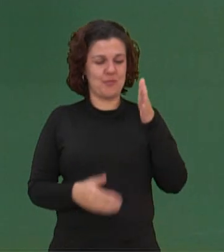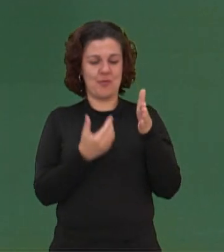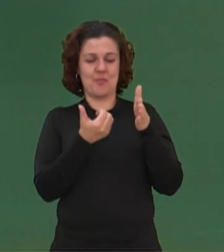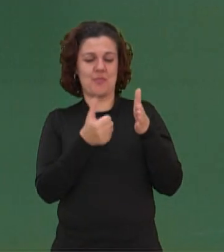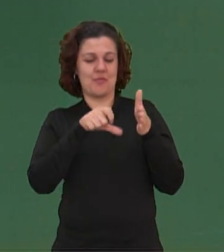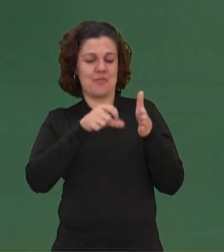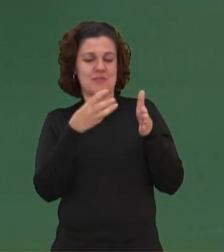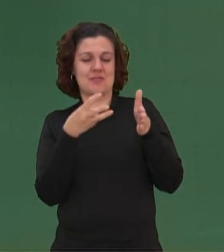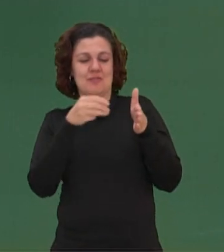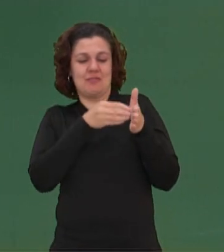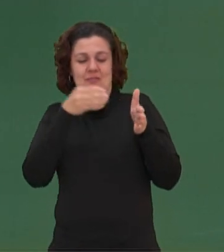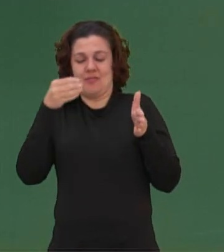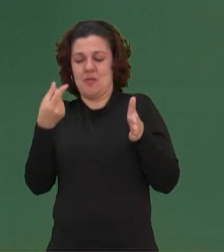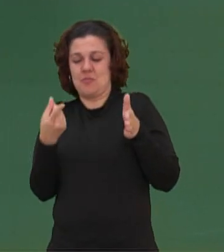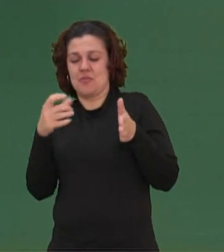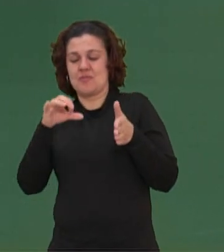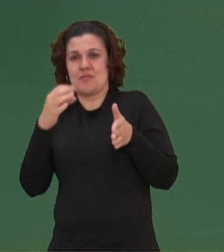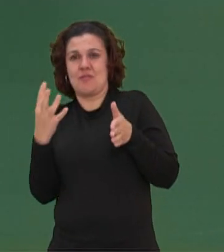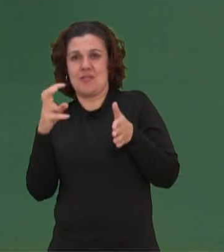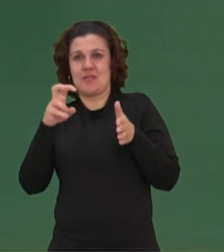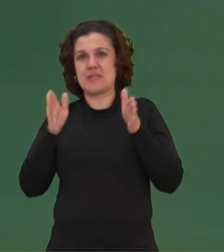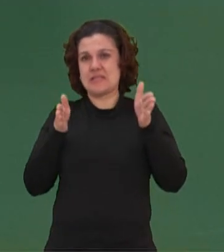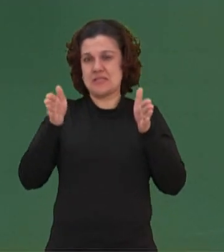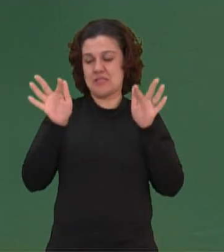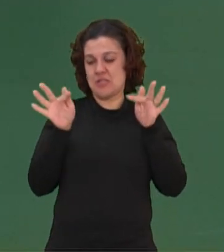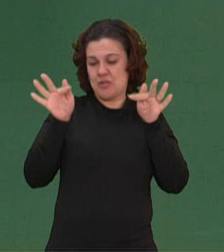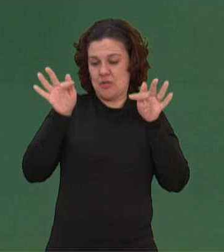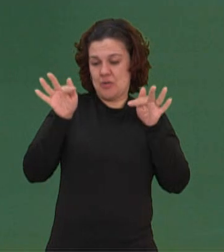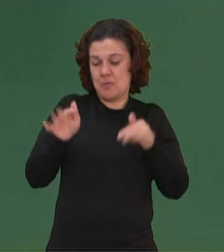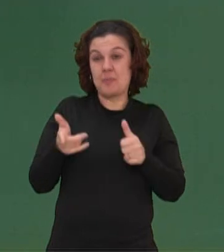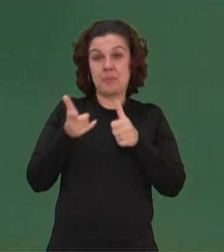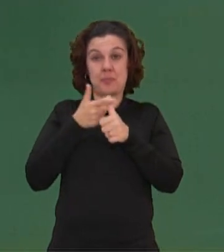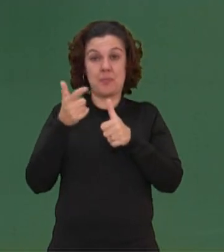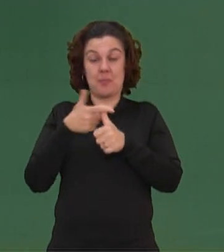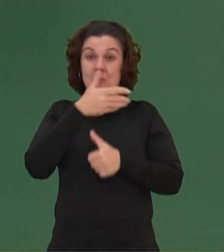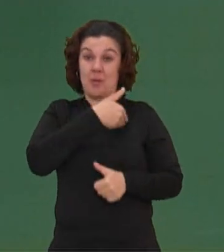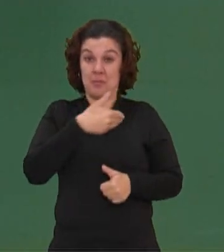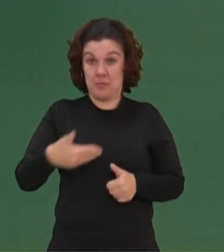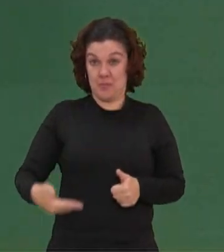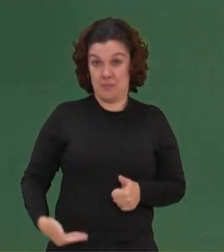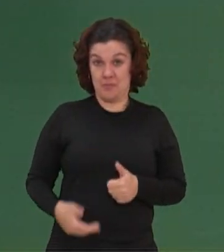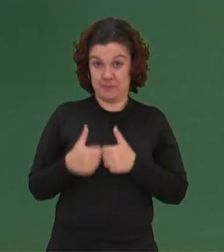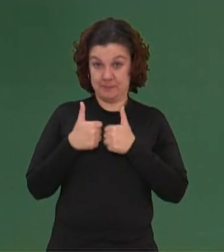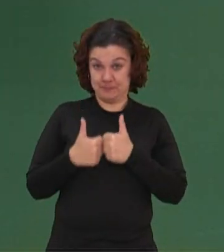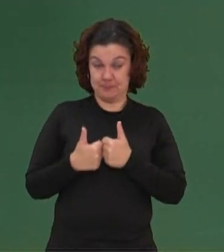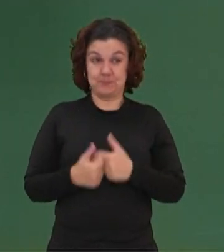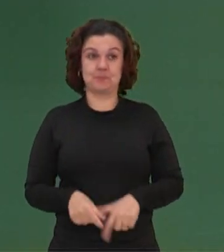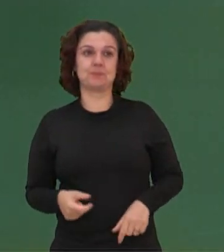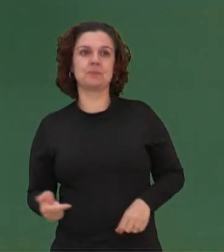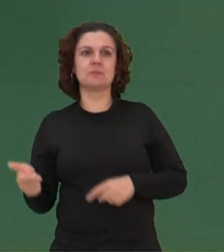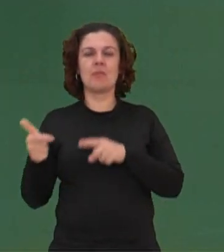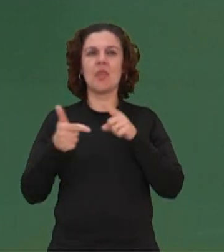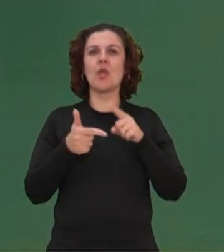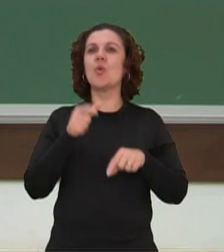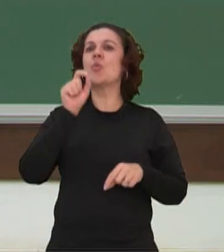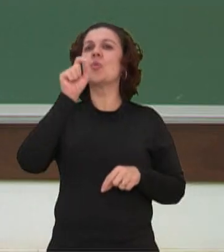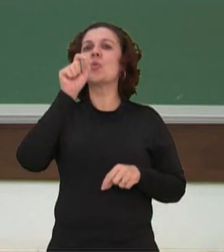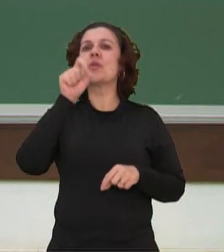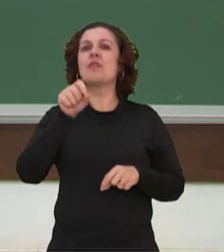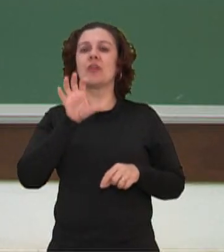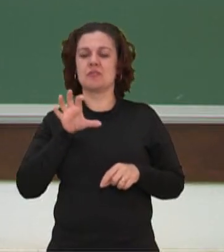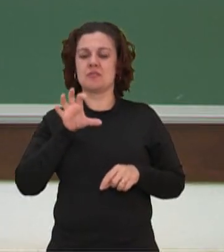assumiu, até 1945, quando encerrou o primeiro governo do Getúlio Vargas. E ainda, o que foi